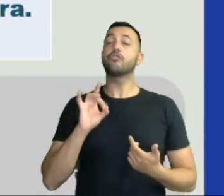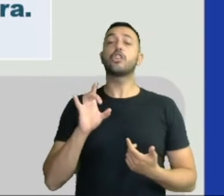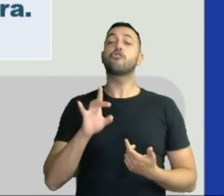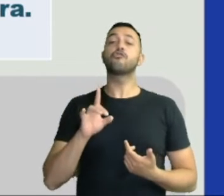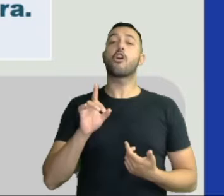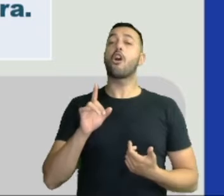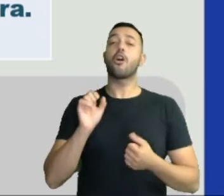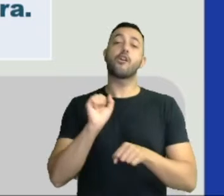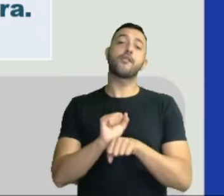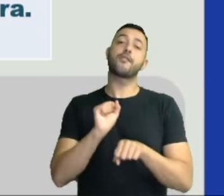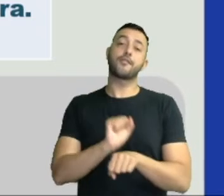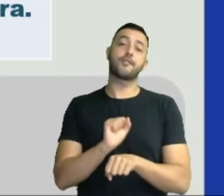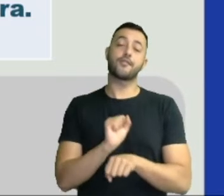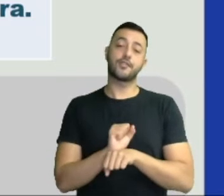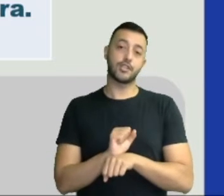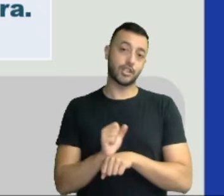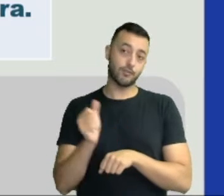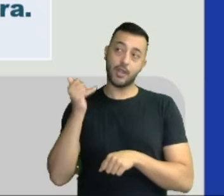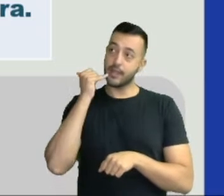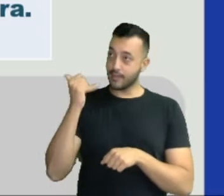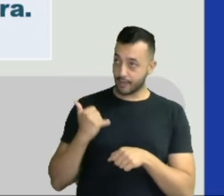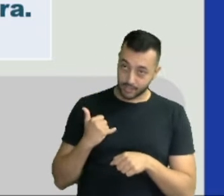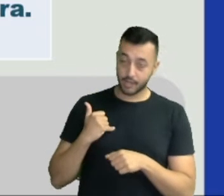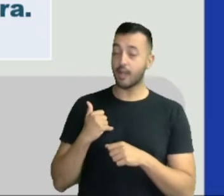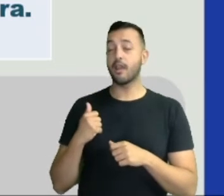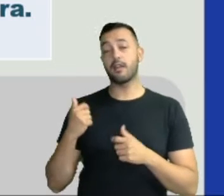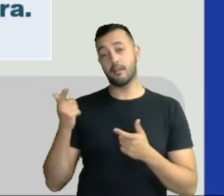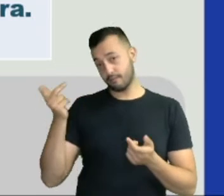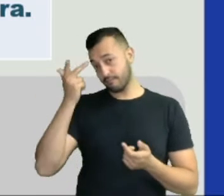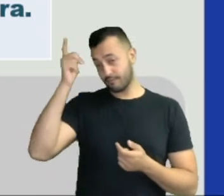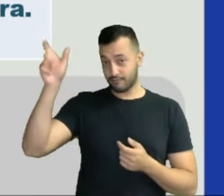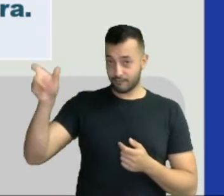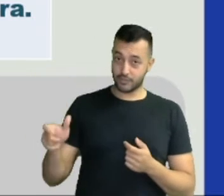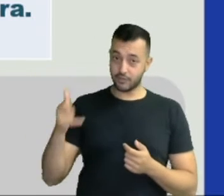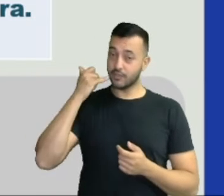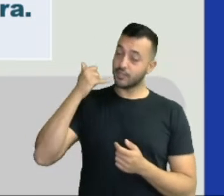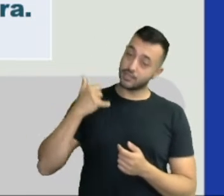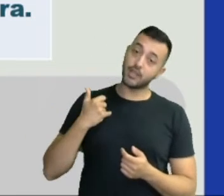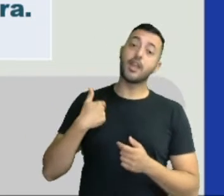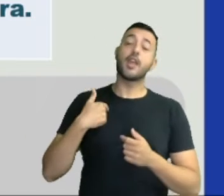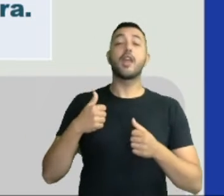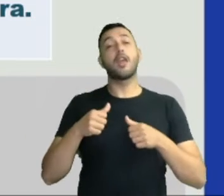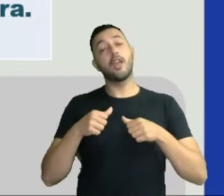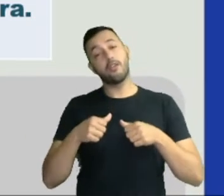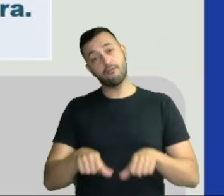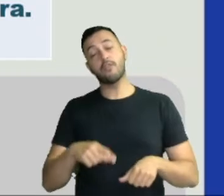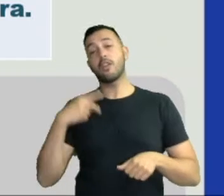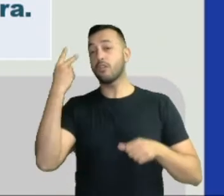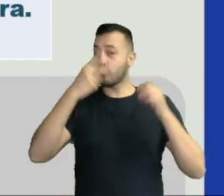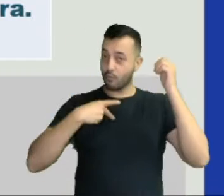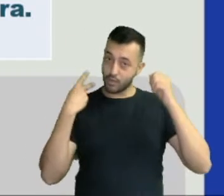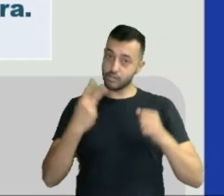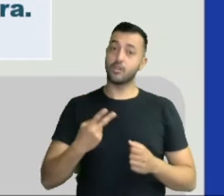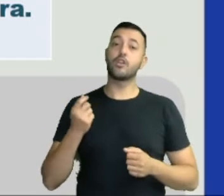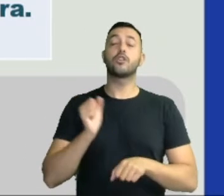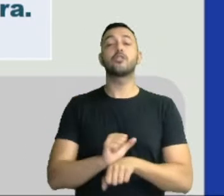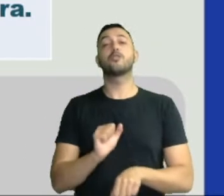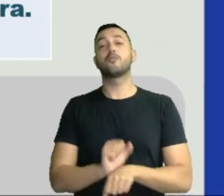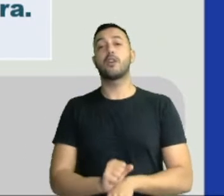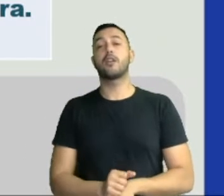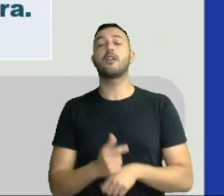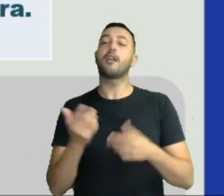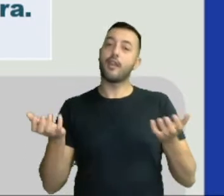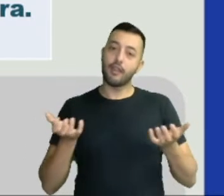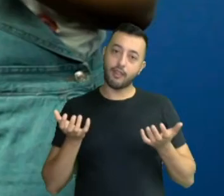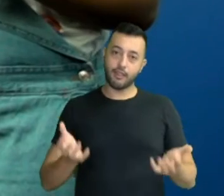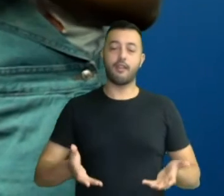fiquei esperando que ele me telefonasse ou ela me telefonasse. Eu fiquei 2 horas esperando. Então, eu quero